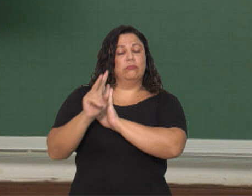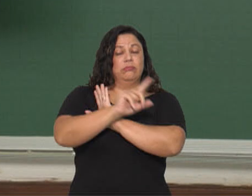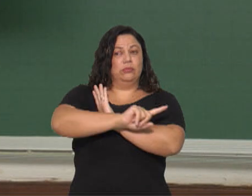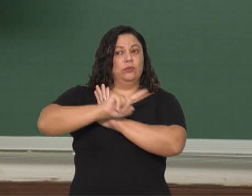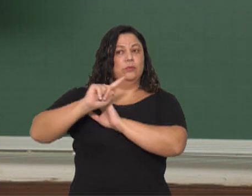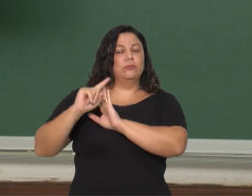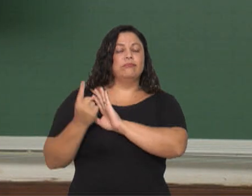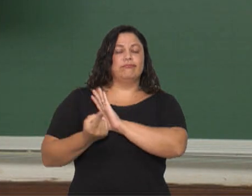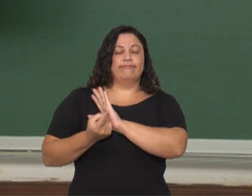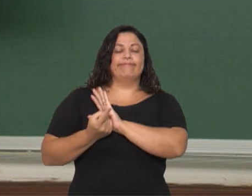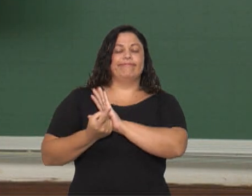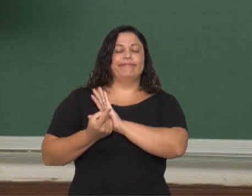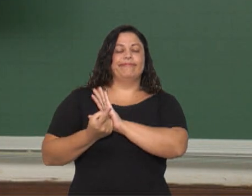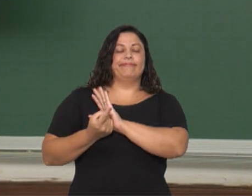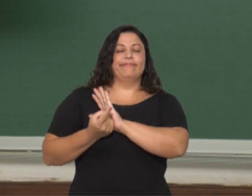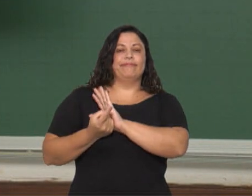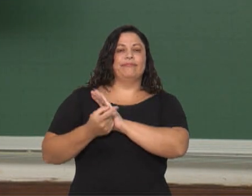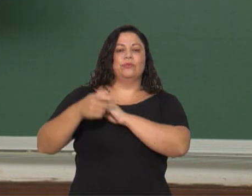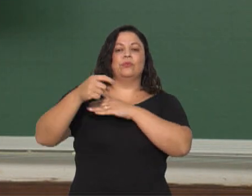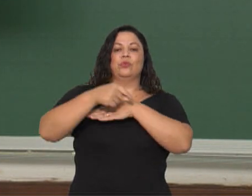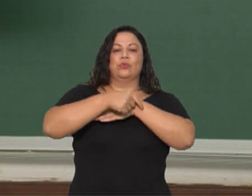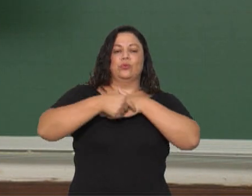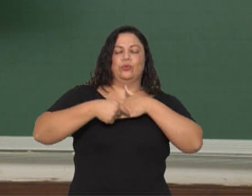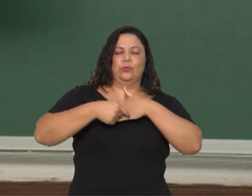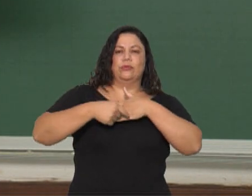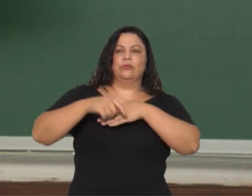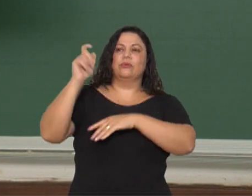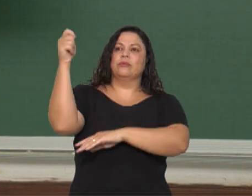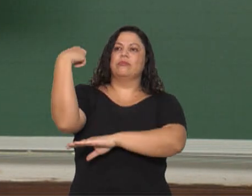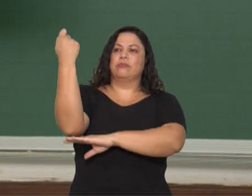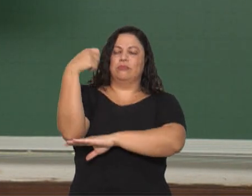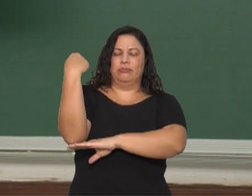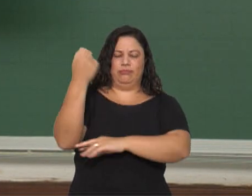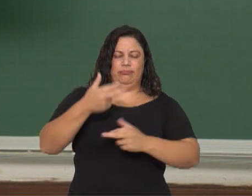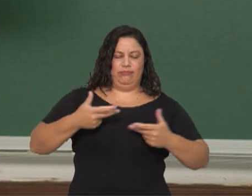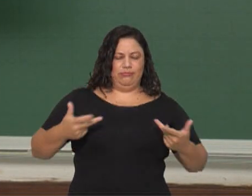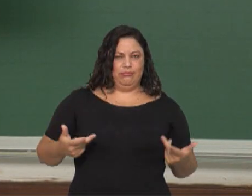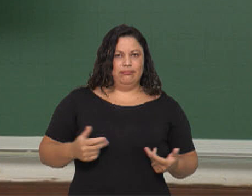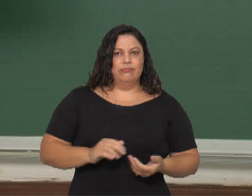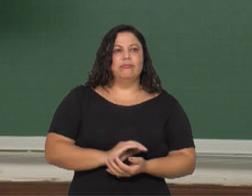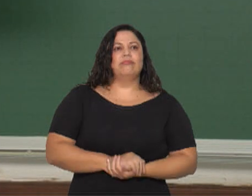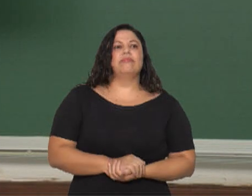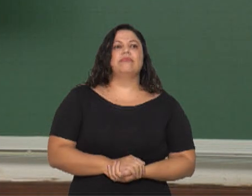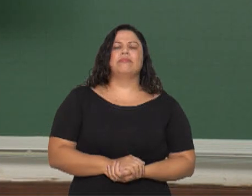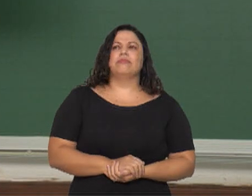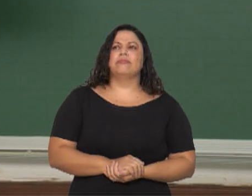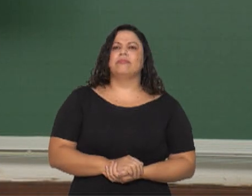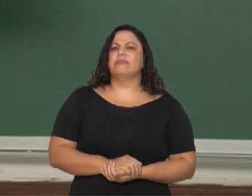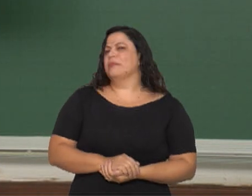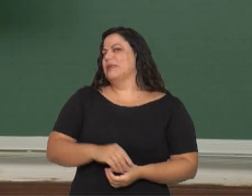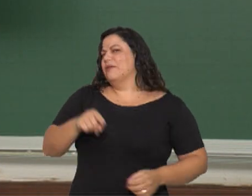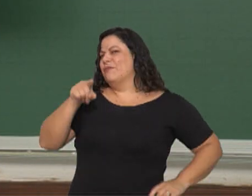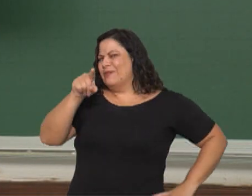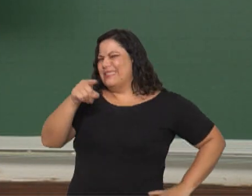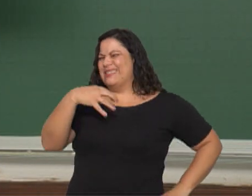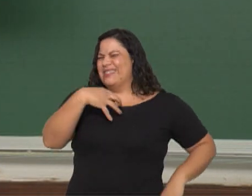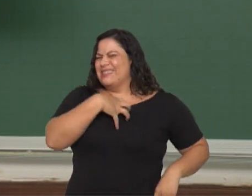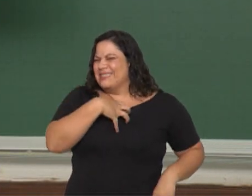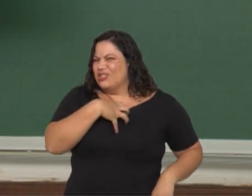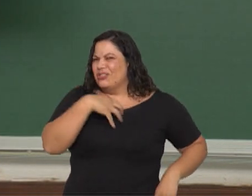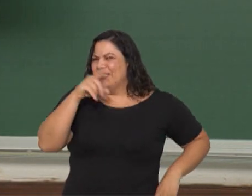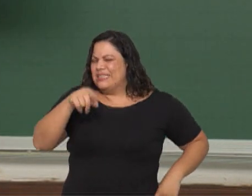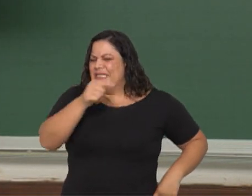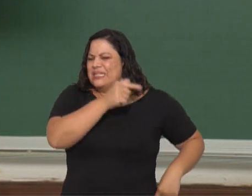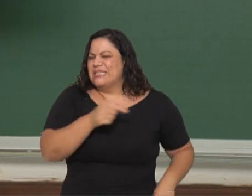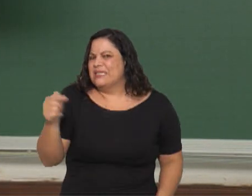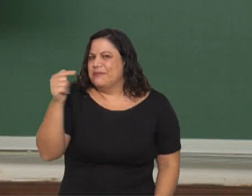argentino, o Nick. Evolução do estado de ânimo na semana. Será que você está se sentindo assim? Será que nós